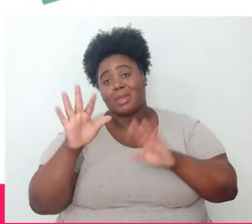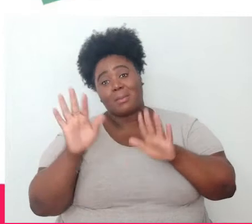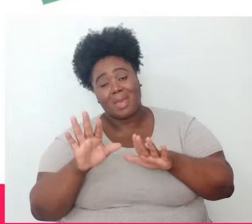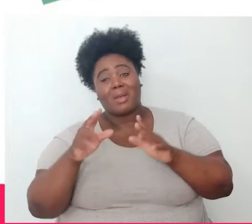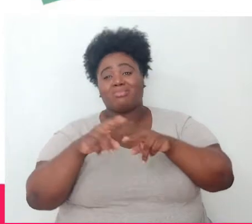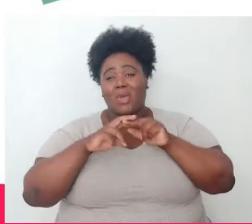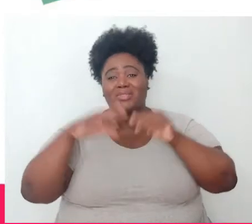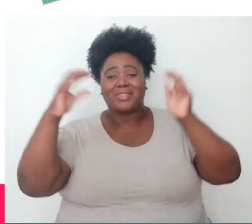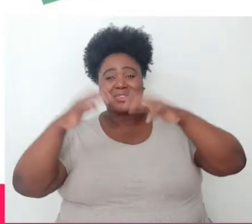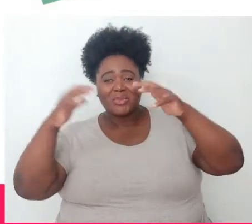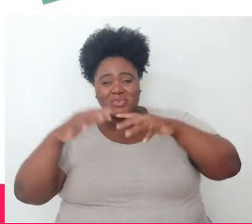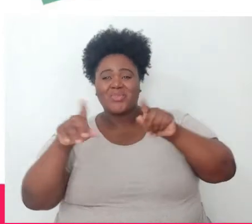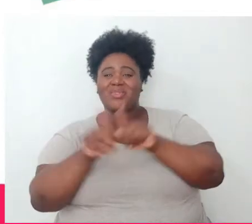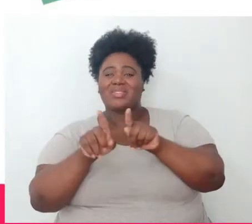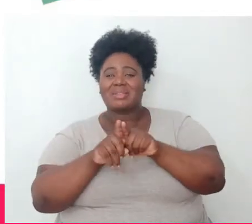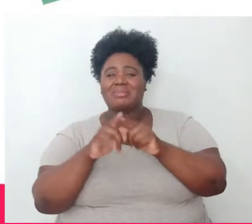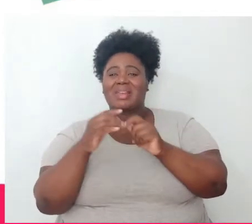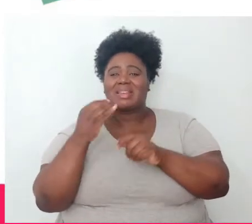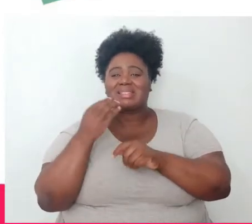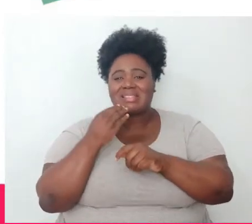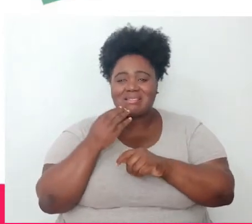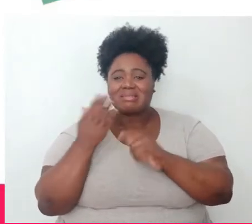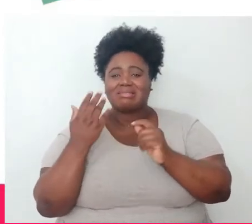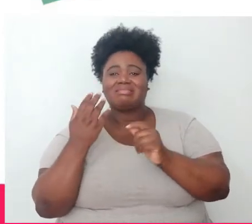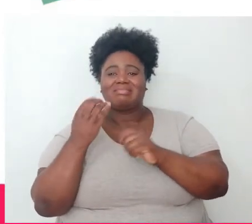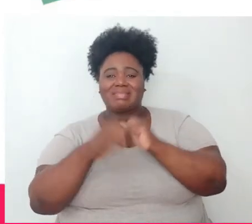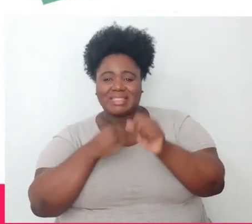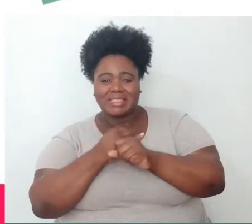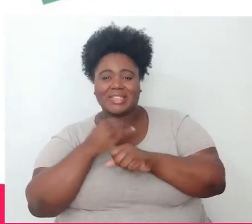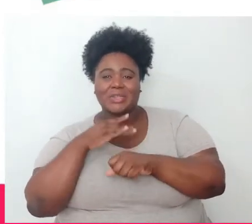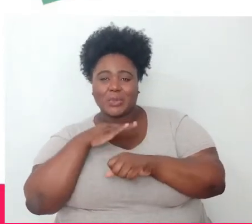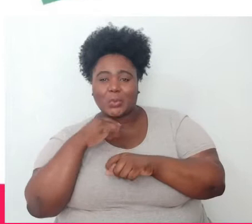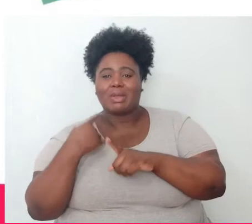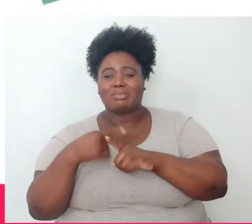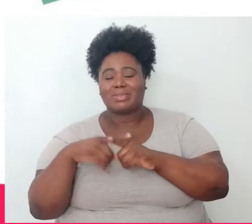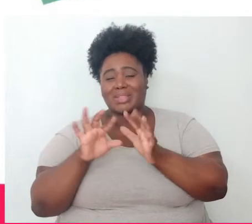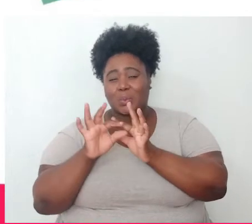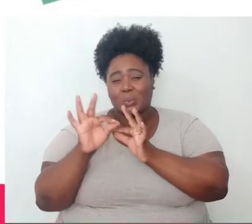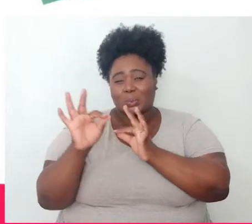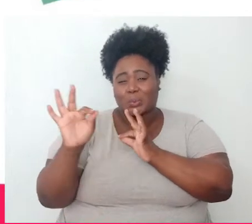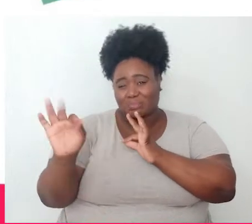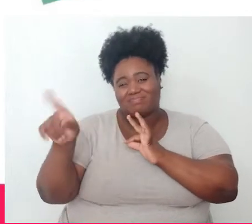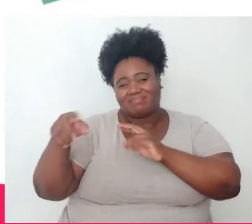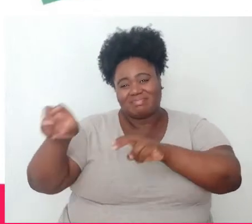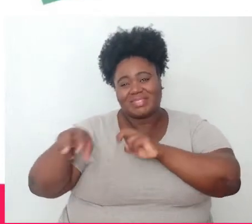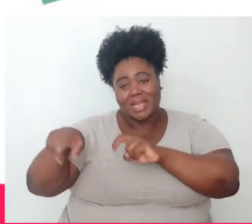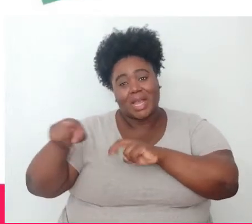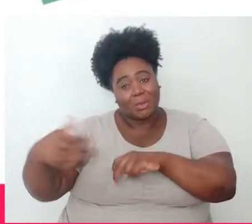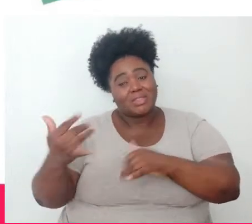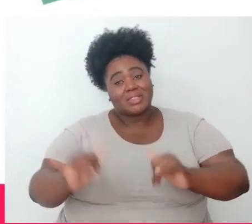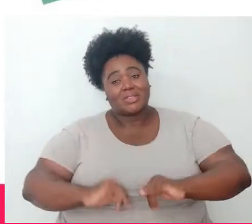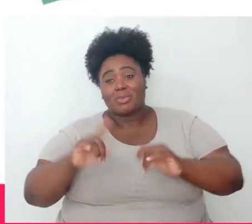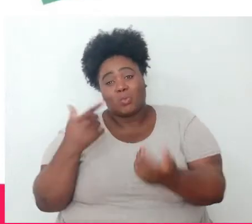à chuva, à precariedade da conexão, né, que as populações em geral das áreas rurais sofrem, eles não